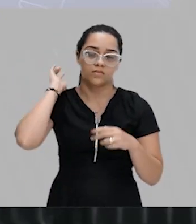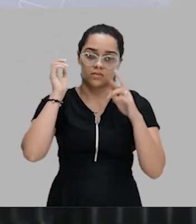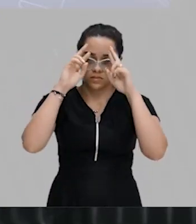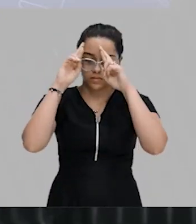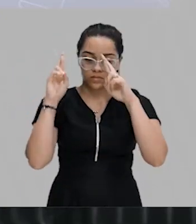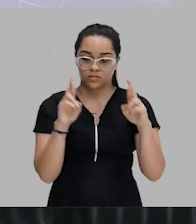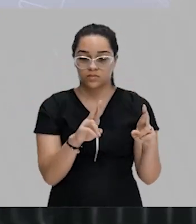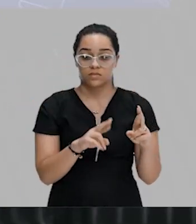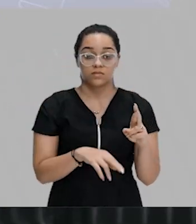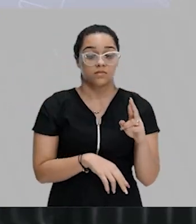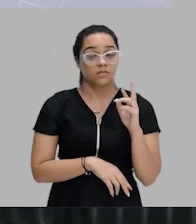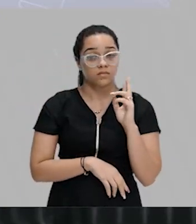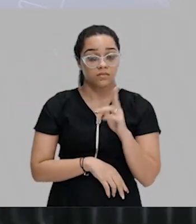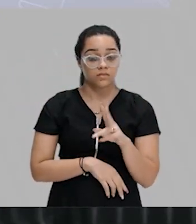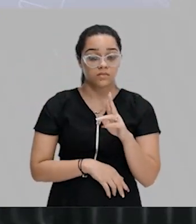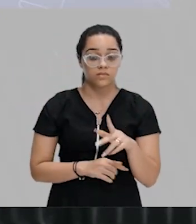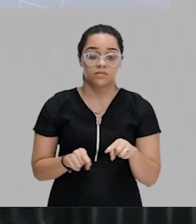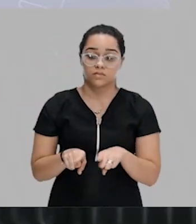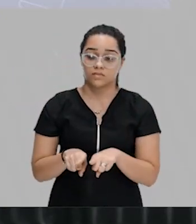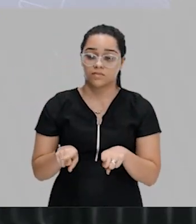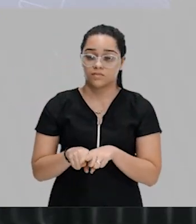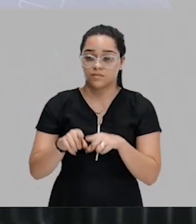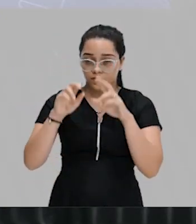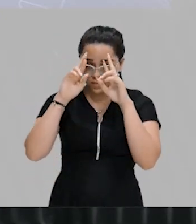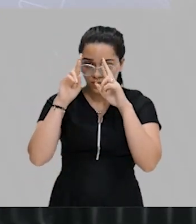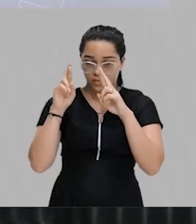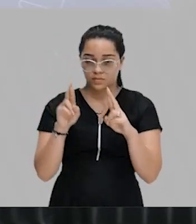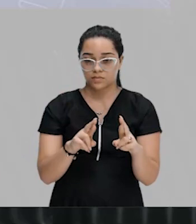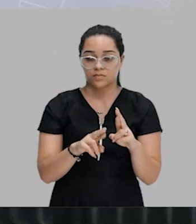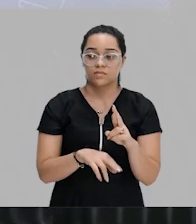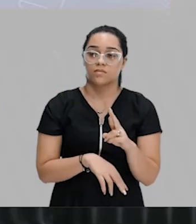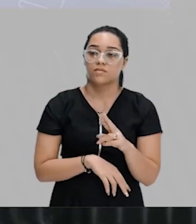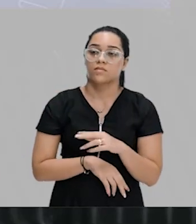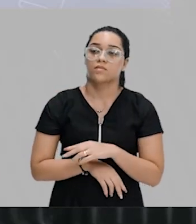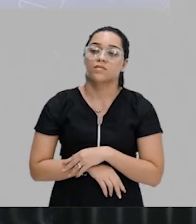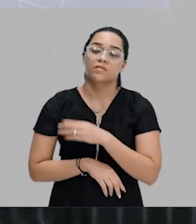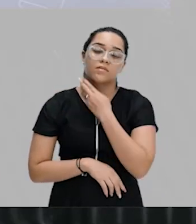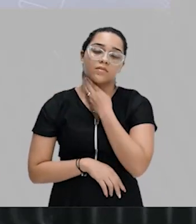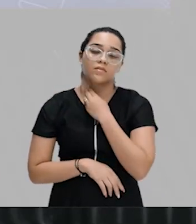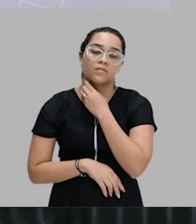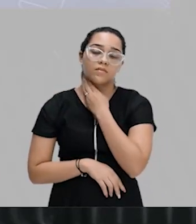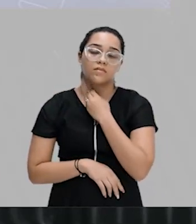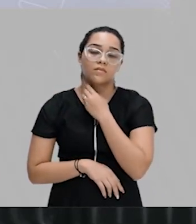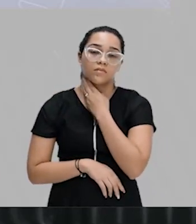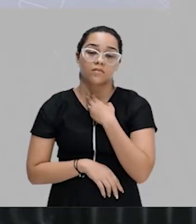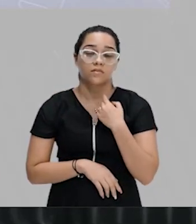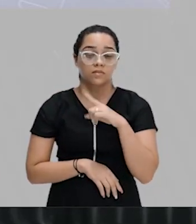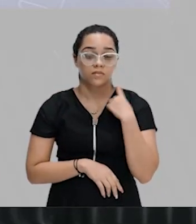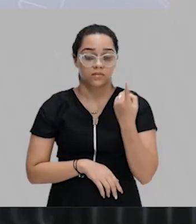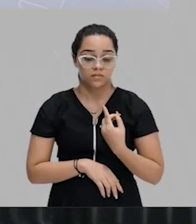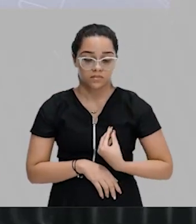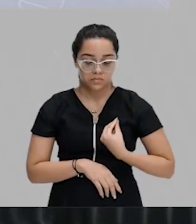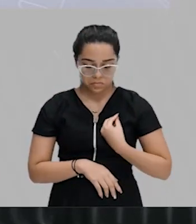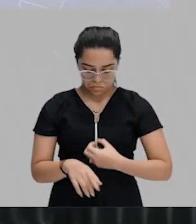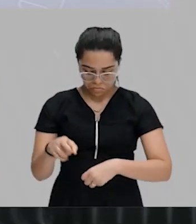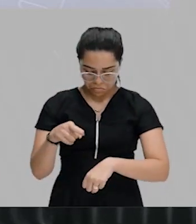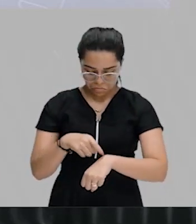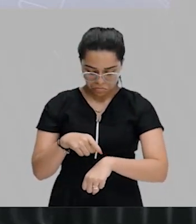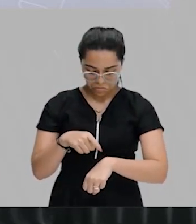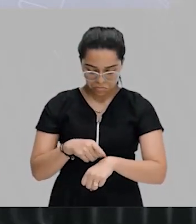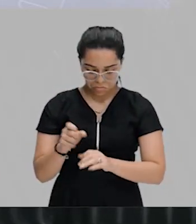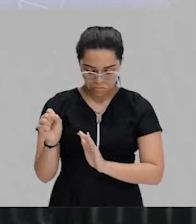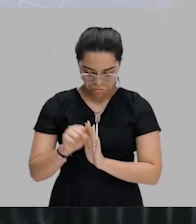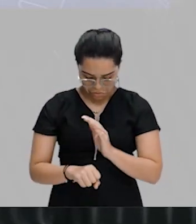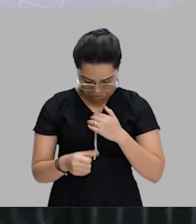diferença, é preciso respeitar a individualidade. Nós estamos vivendo em tempos, no